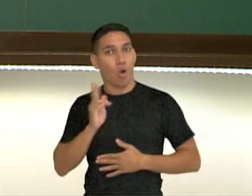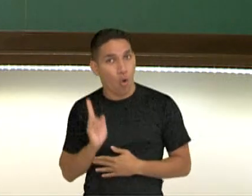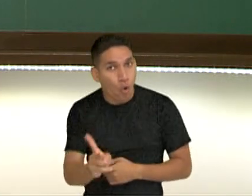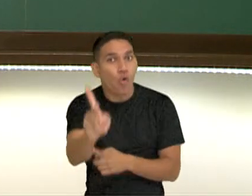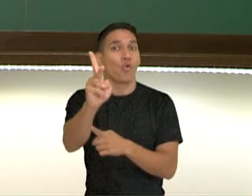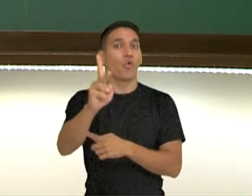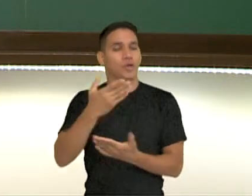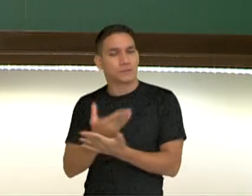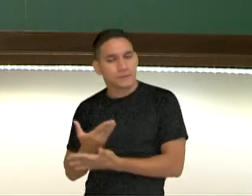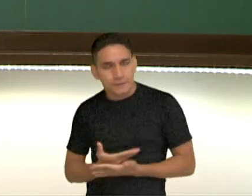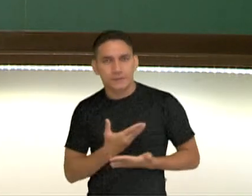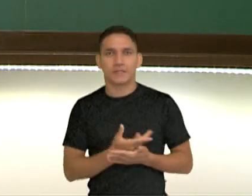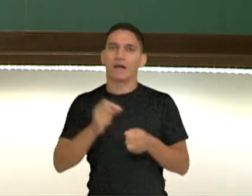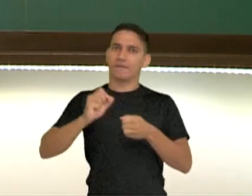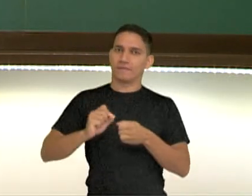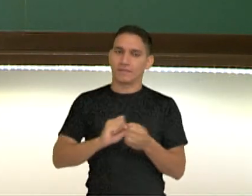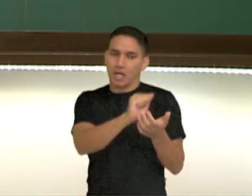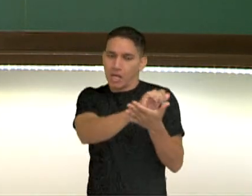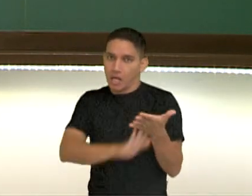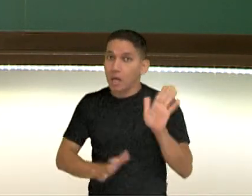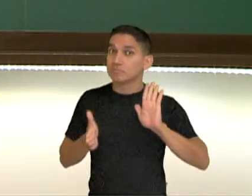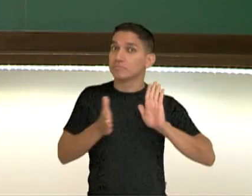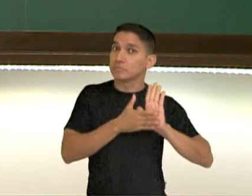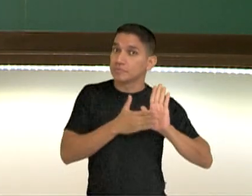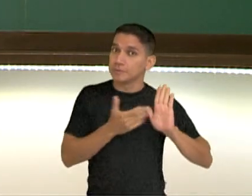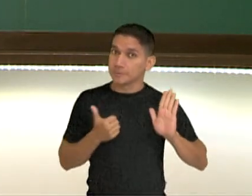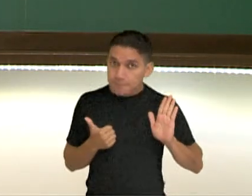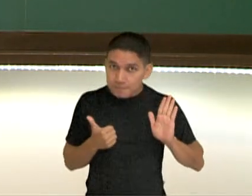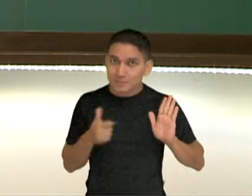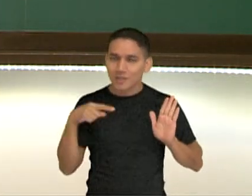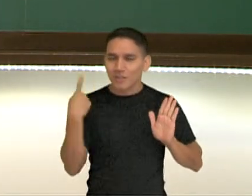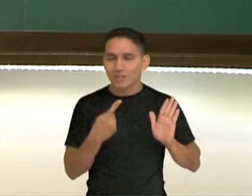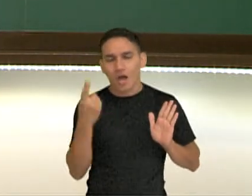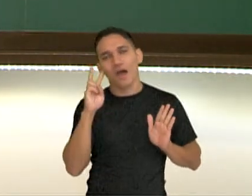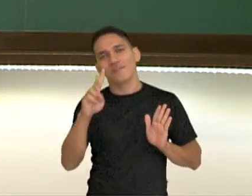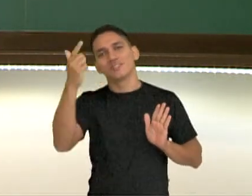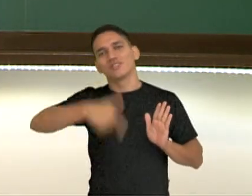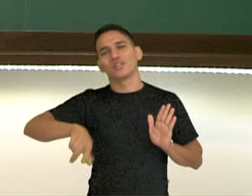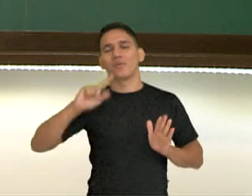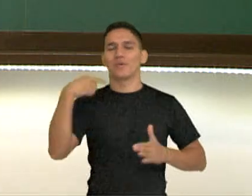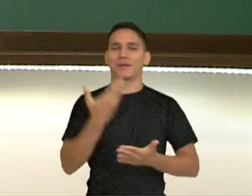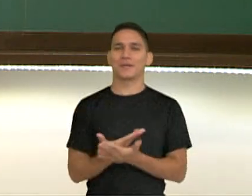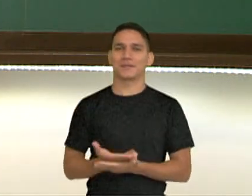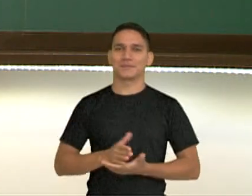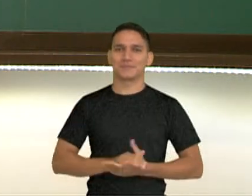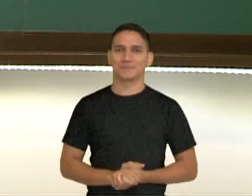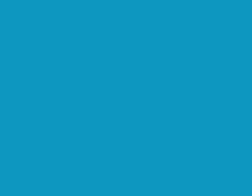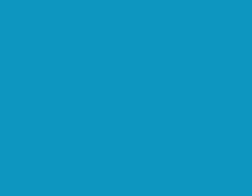estudando, façam as atividades propostas e a gente se vê na próxima aula.